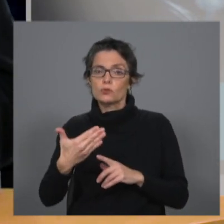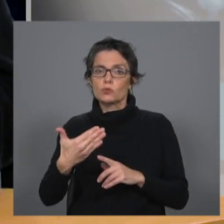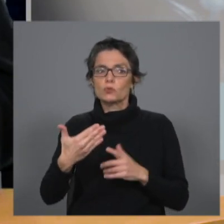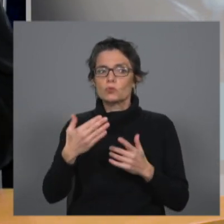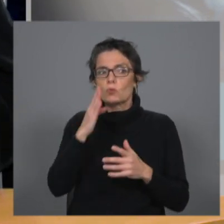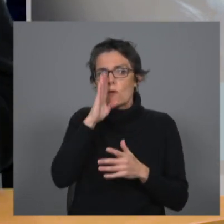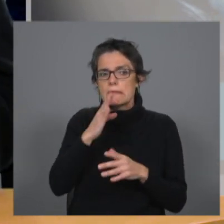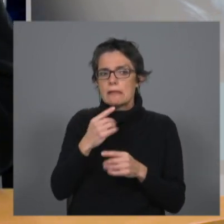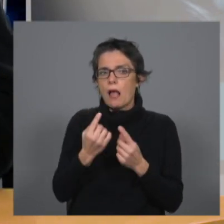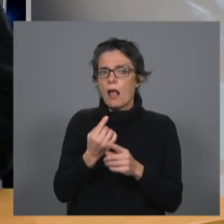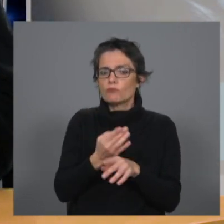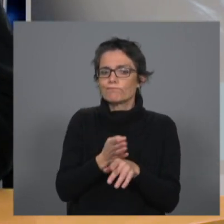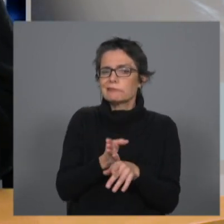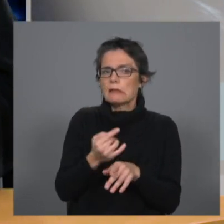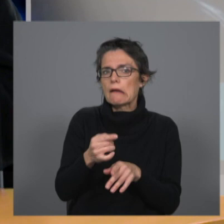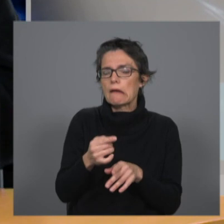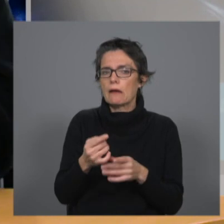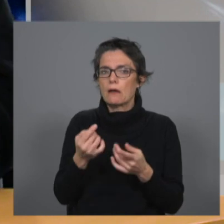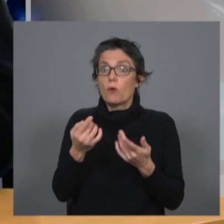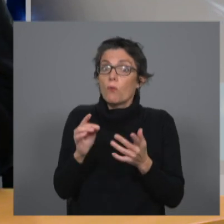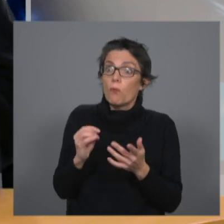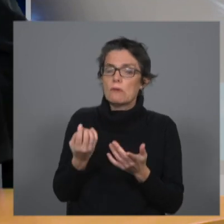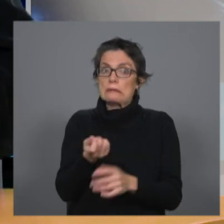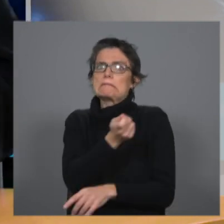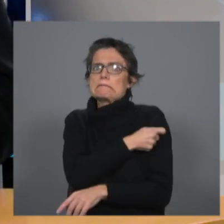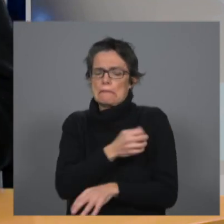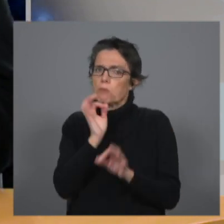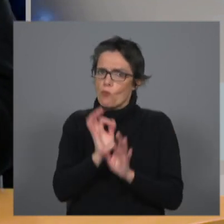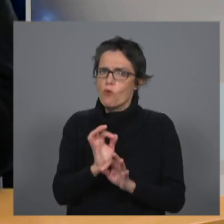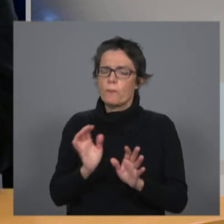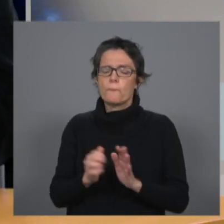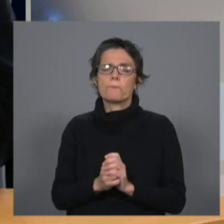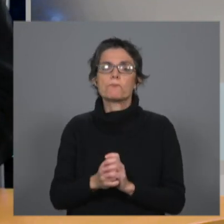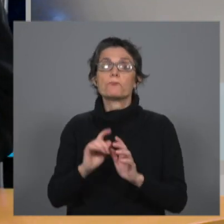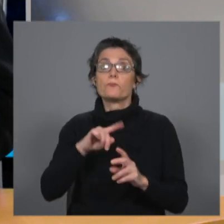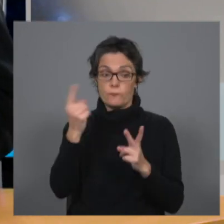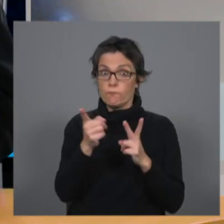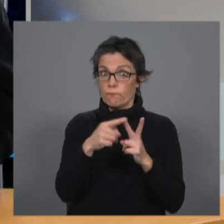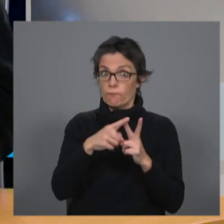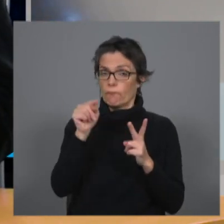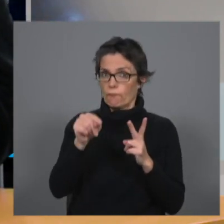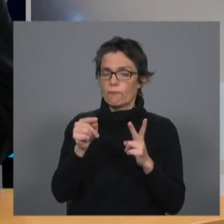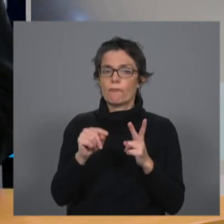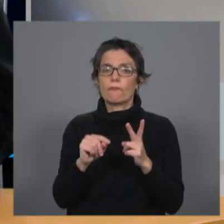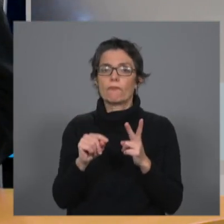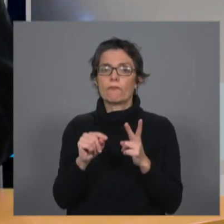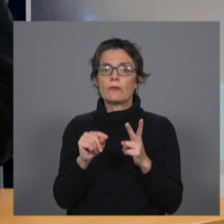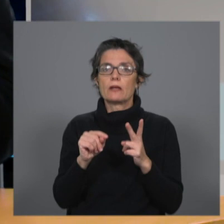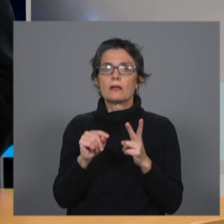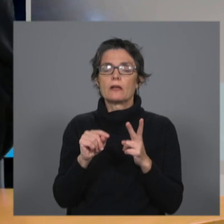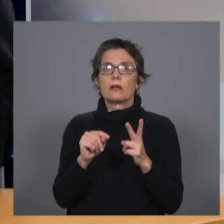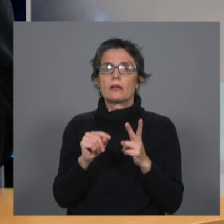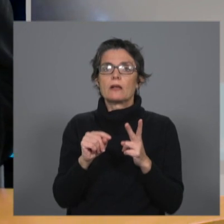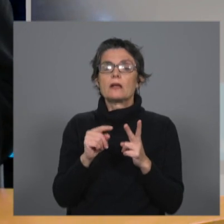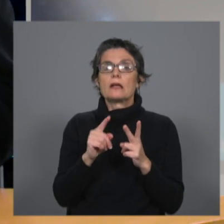imunizar a Europa ao ritmo que tem sido falado. Outro ponto, outra prioridade também da presidência portuguesa e que teremos que estar muito atentos tem a ver com